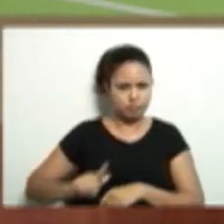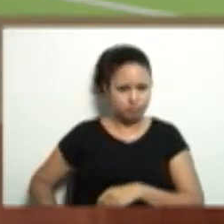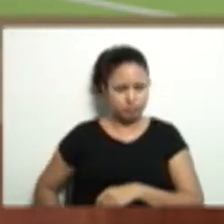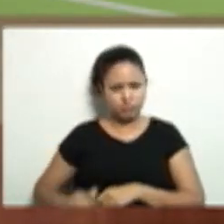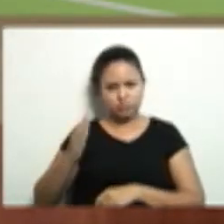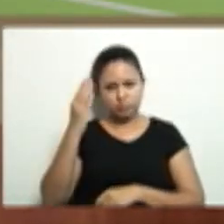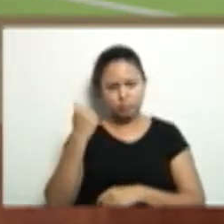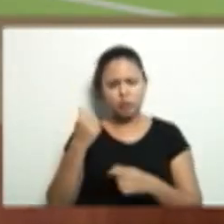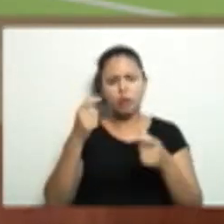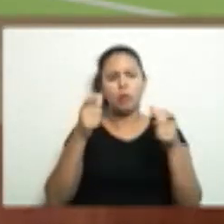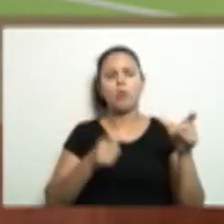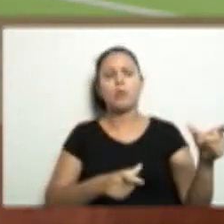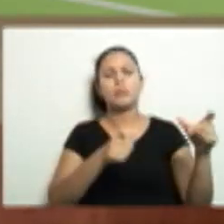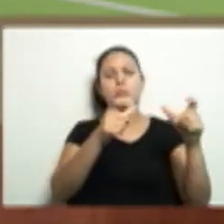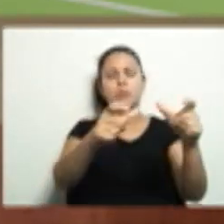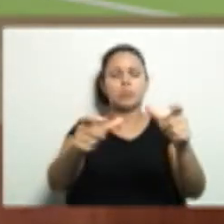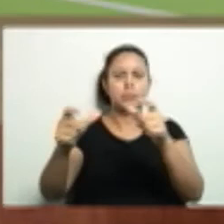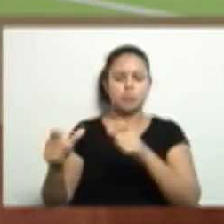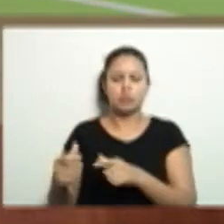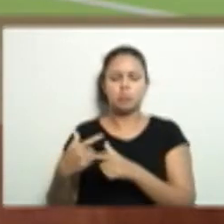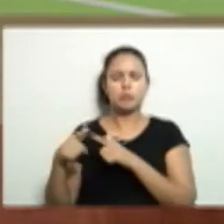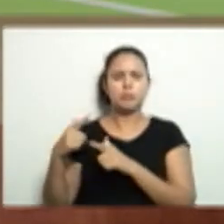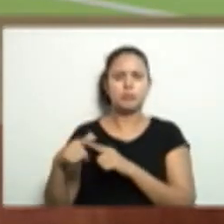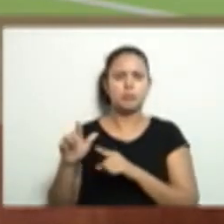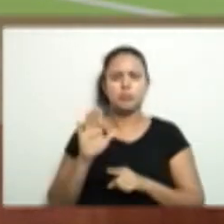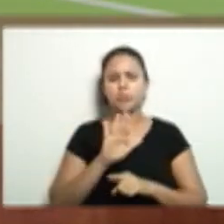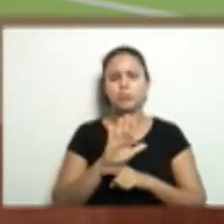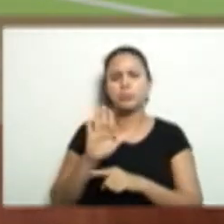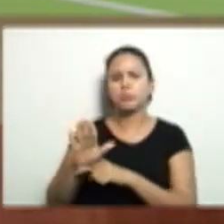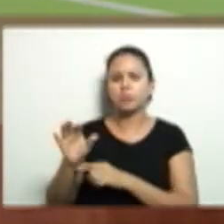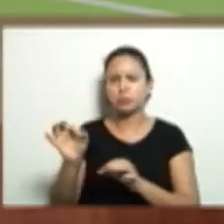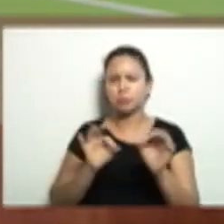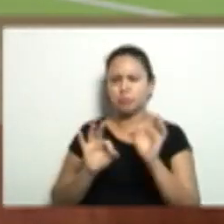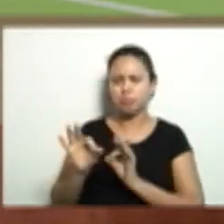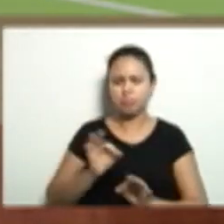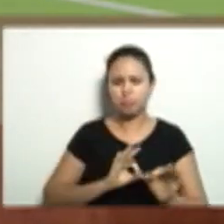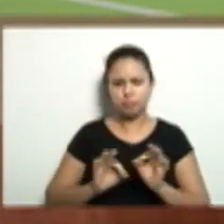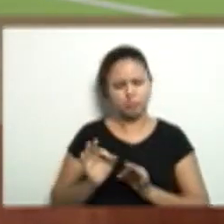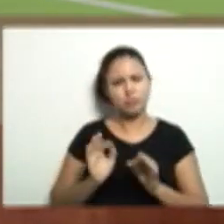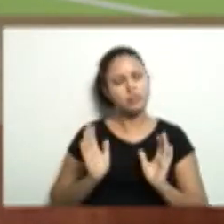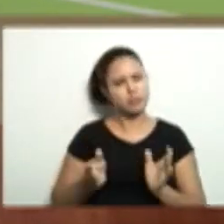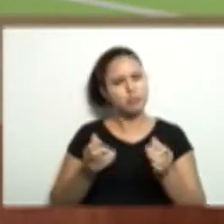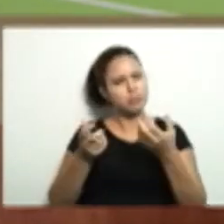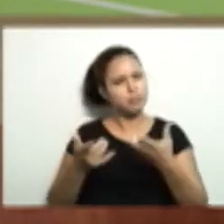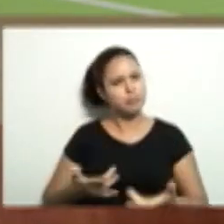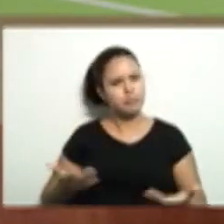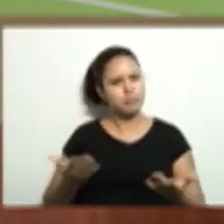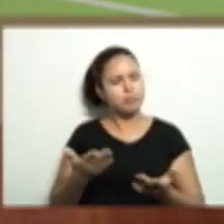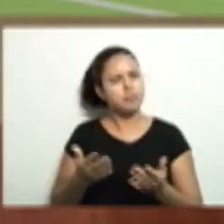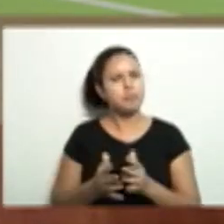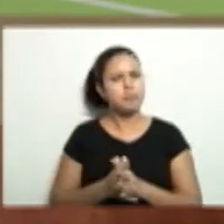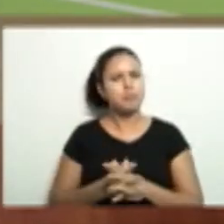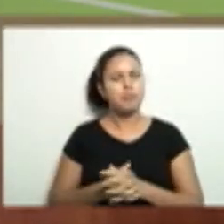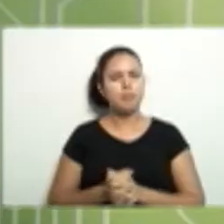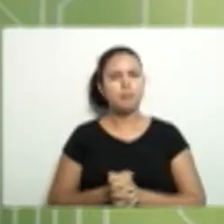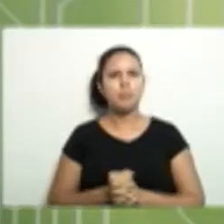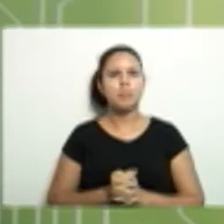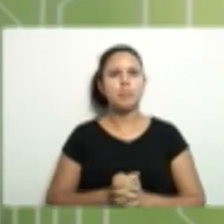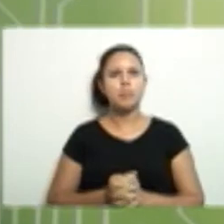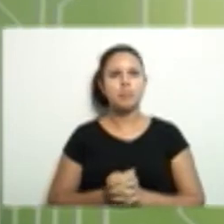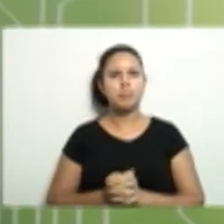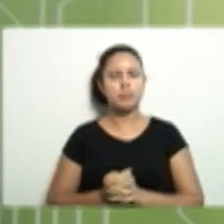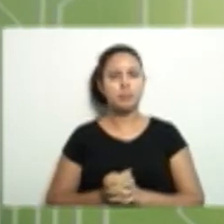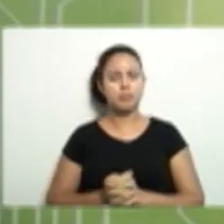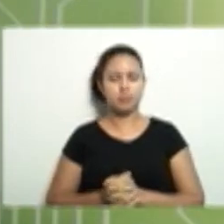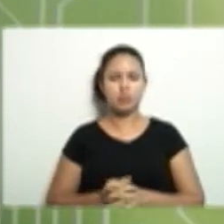para que ele possa resolver esses problemas com essas políticas públicas, como foi falado na nossa aula de hoje. É isso aí, vocês estão